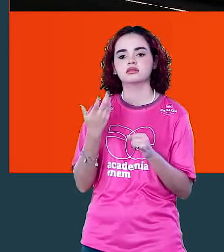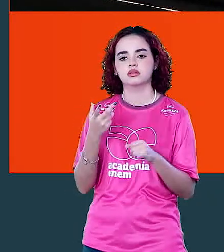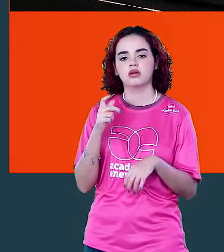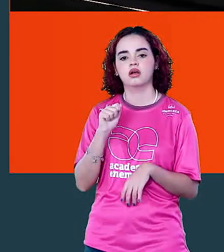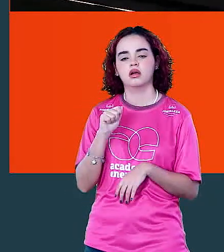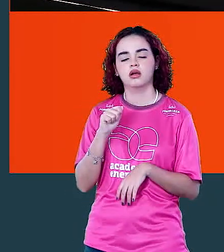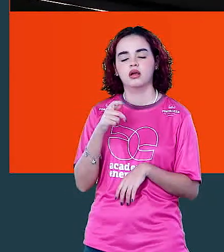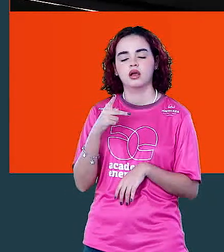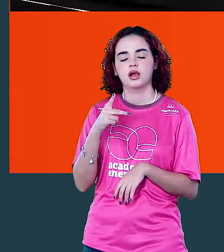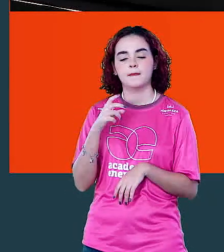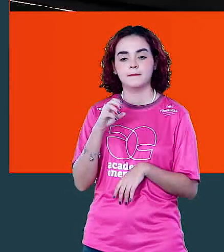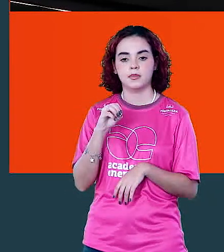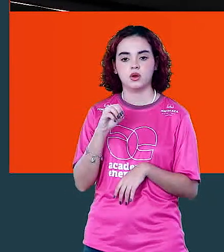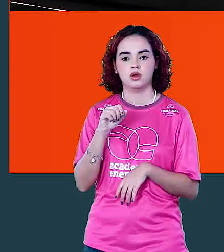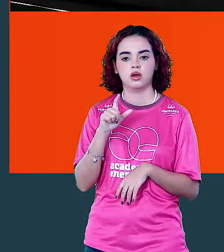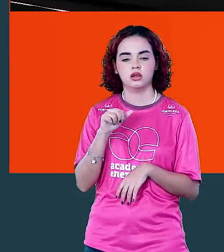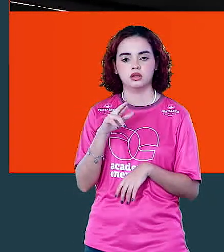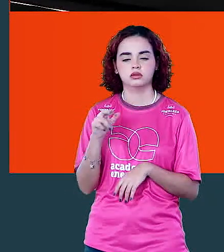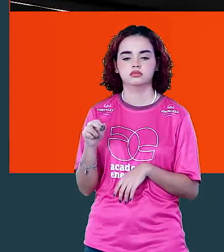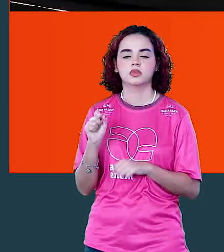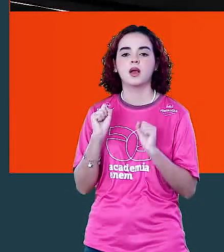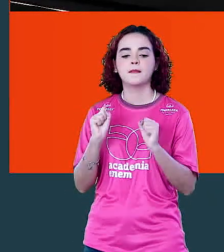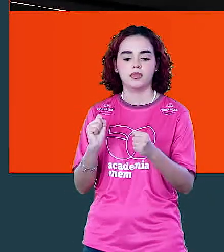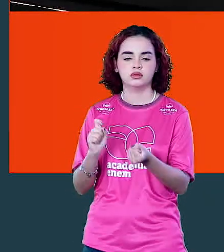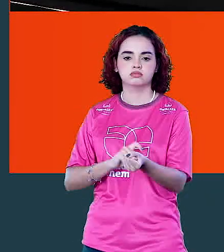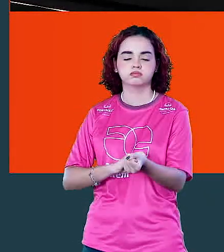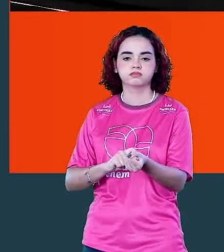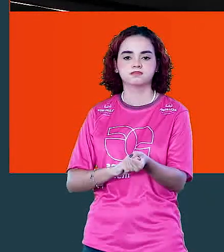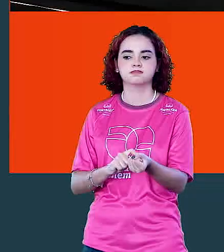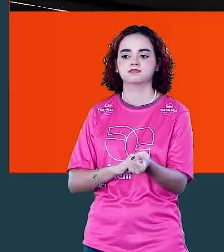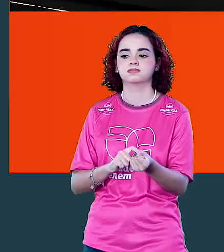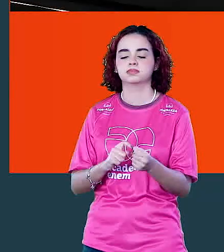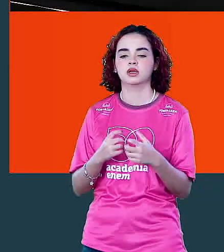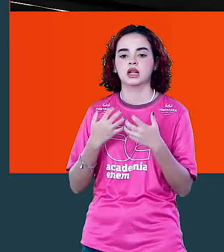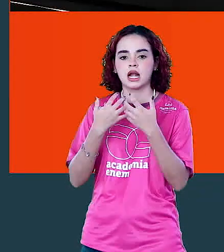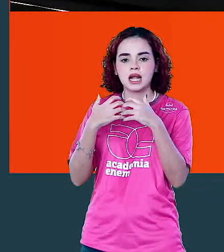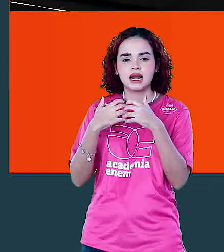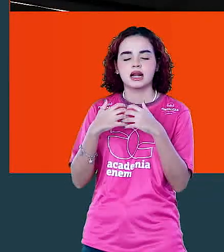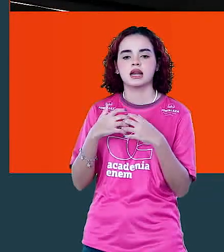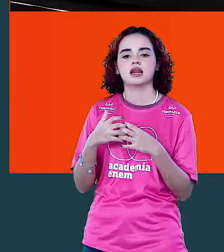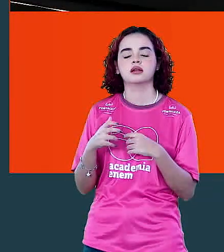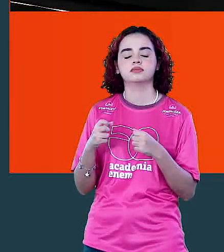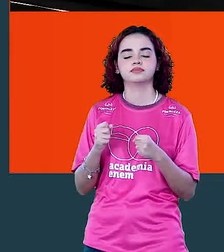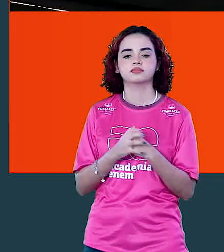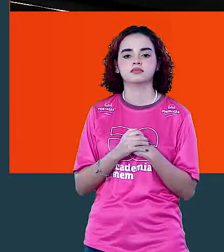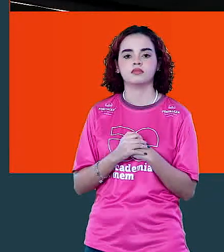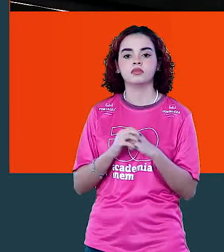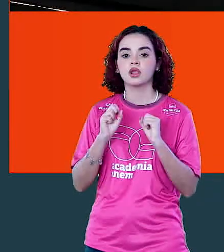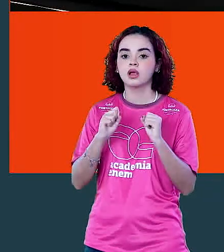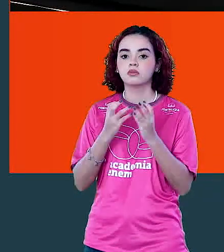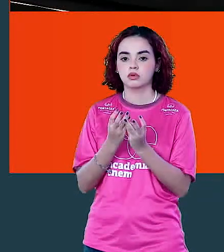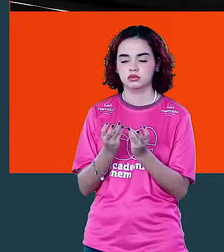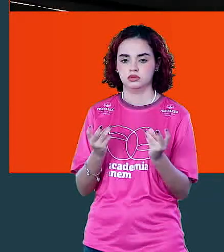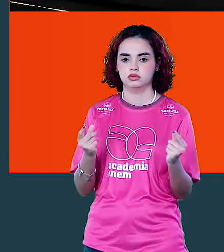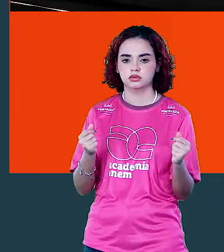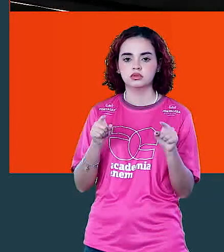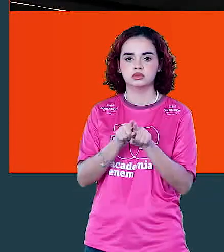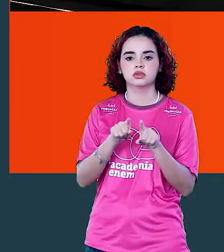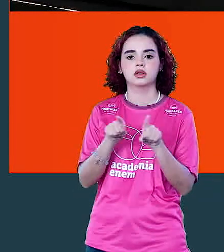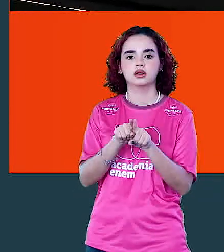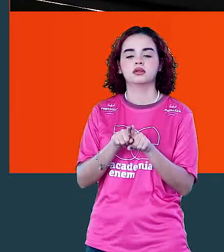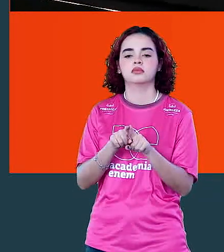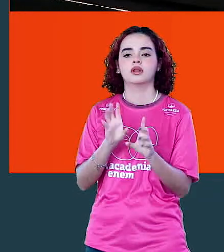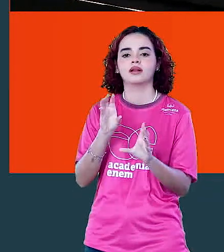nervoso? Também não. Preferencialmente. Até eles podem acabar se dissolvendo em algum composto lipossolúvel que tem